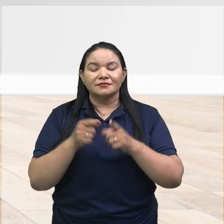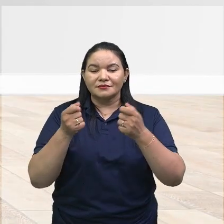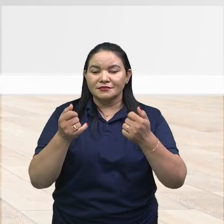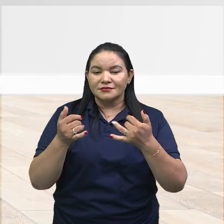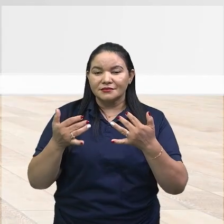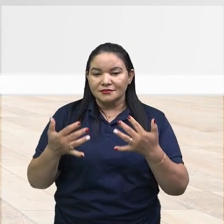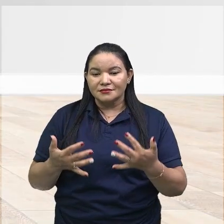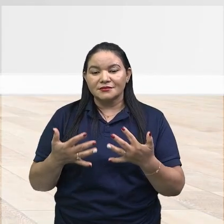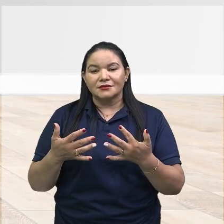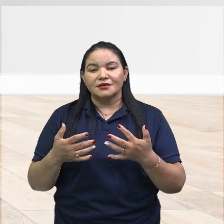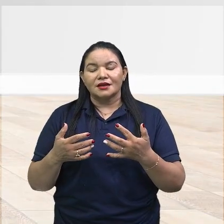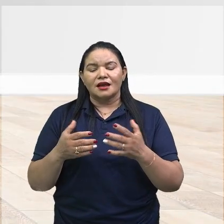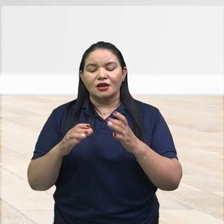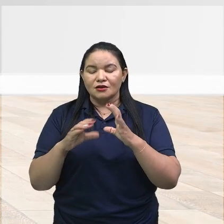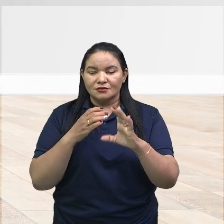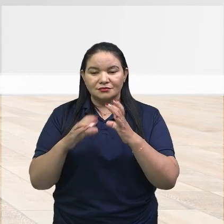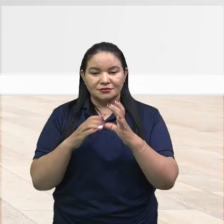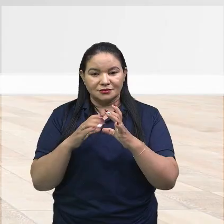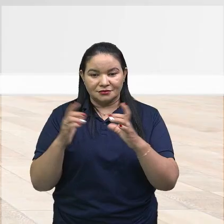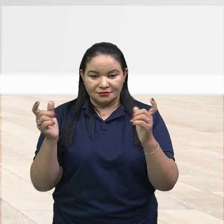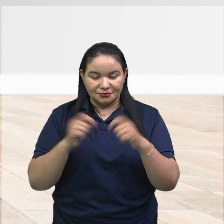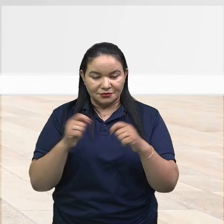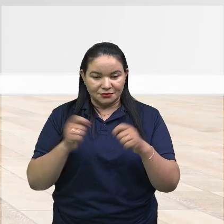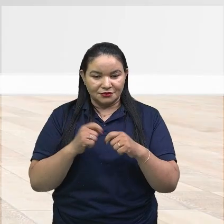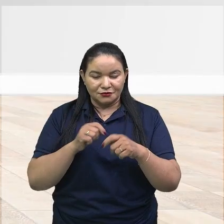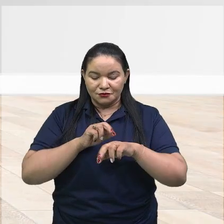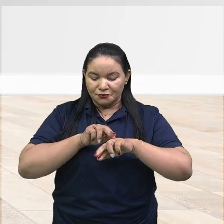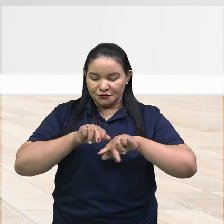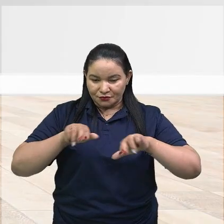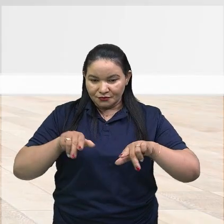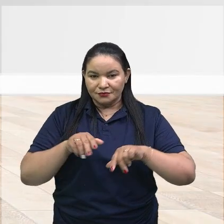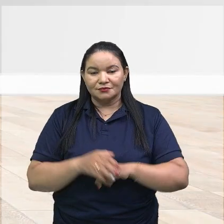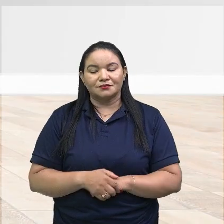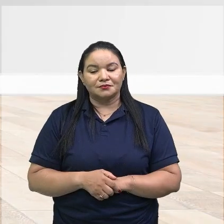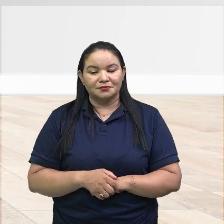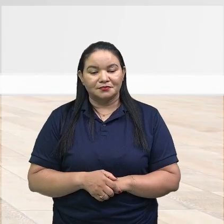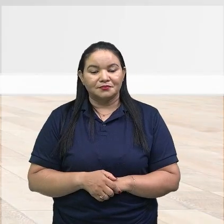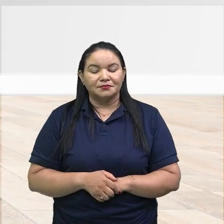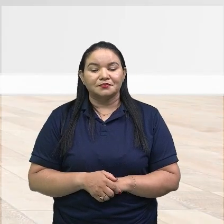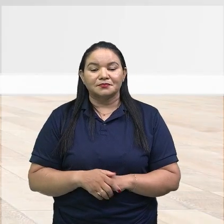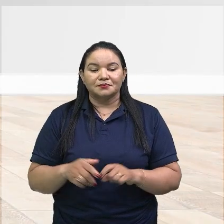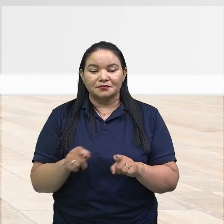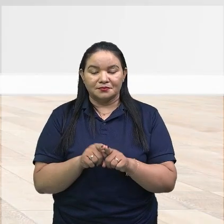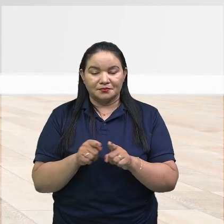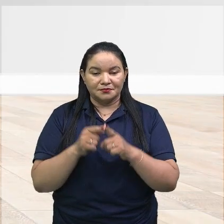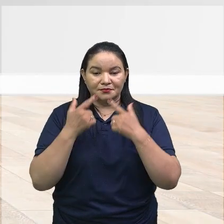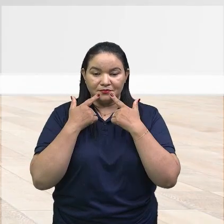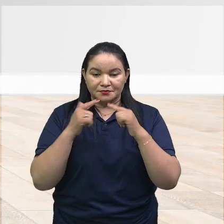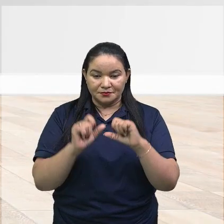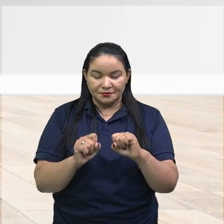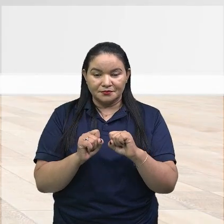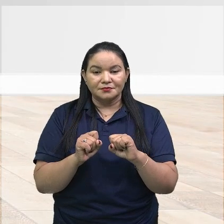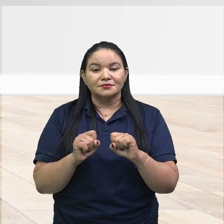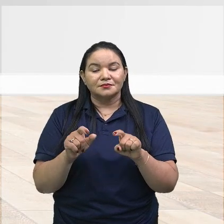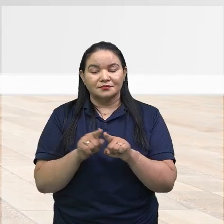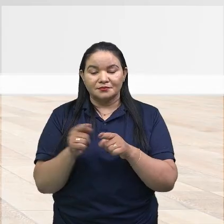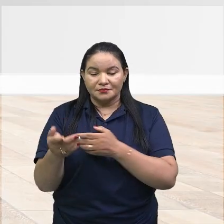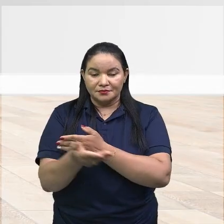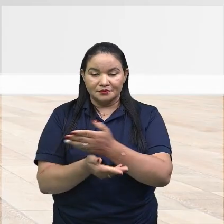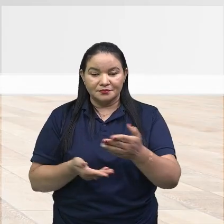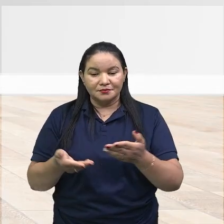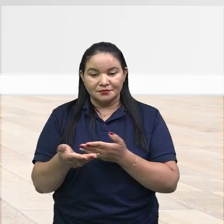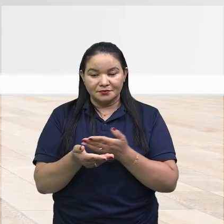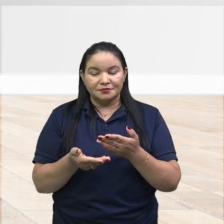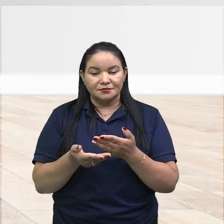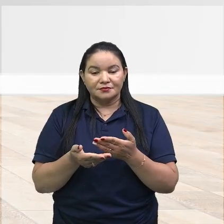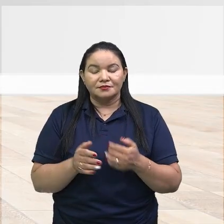a gente pode se comunicar, né, Isaías? Isso mesmo. Então, a linguagem, ela requer essa interação. E nós